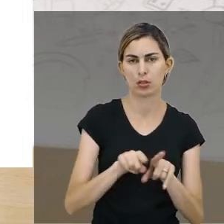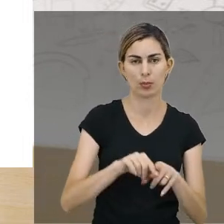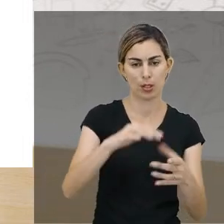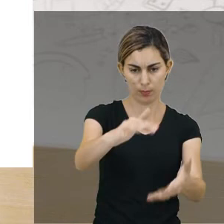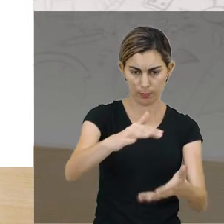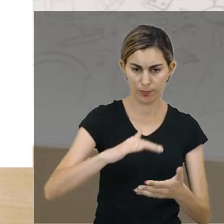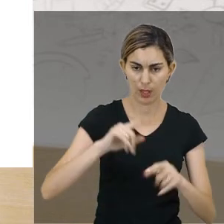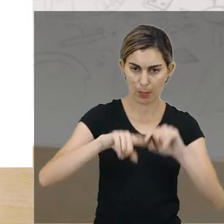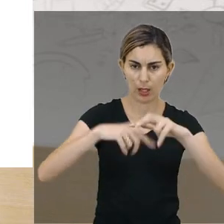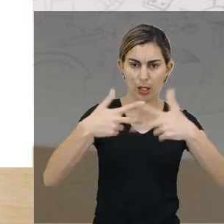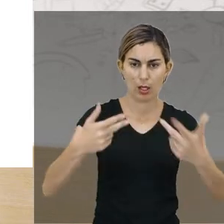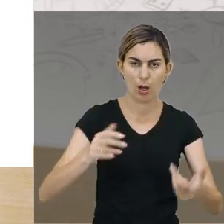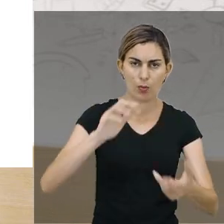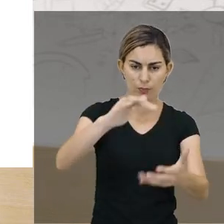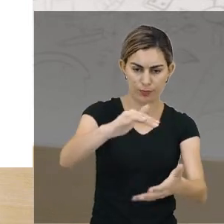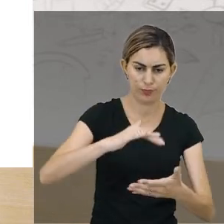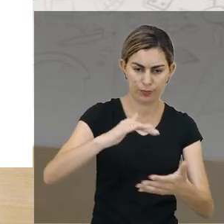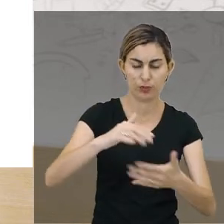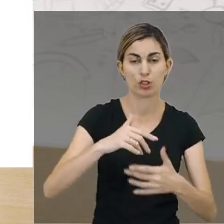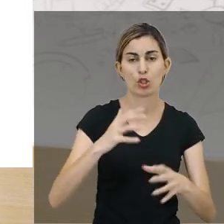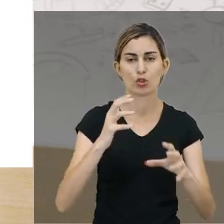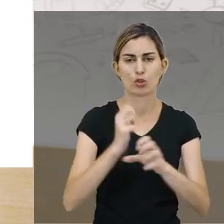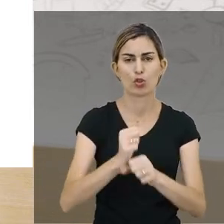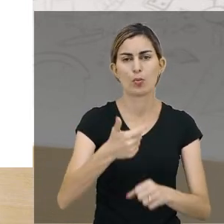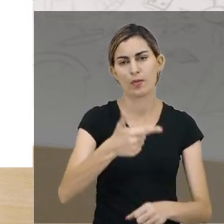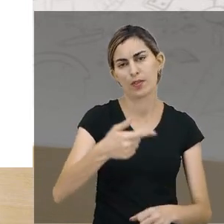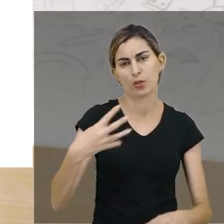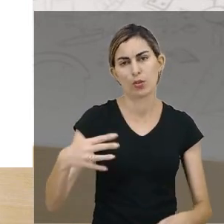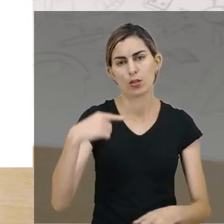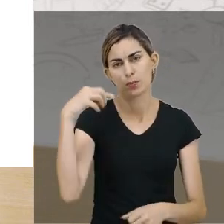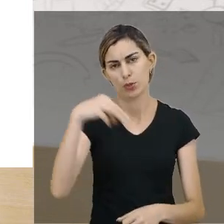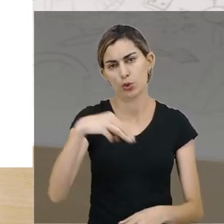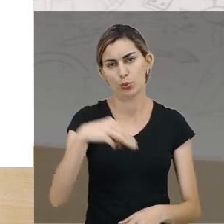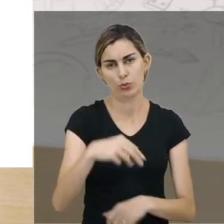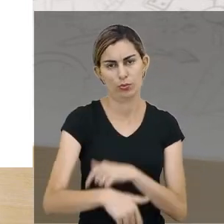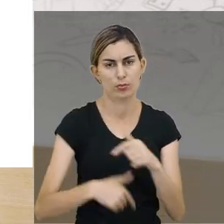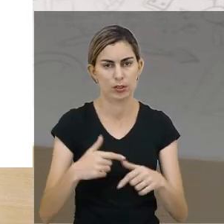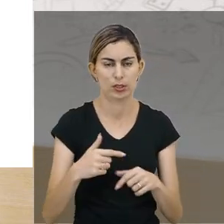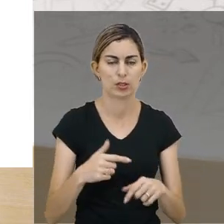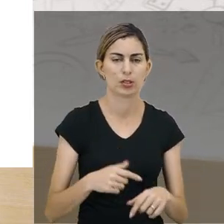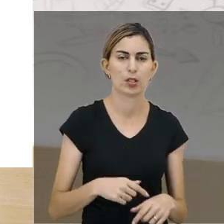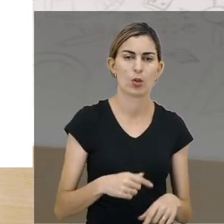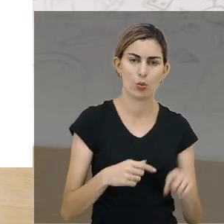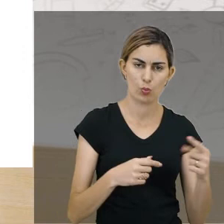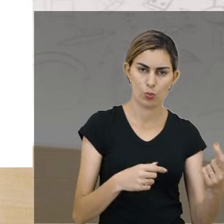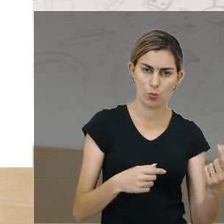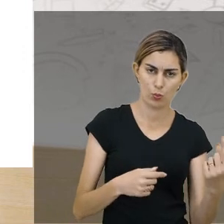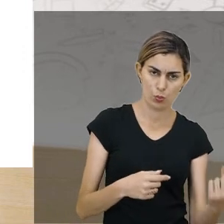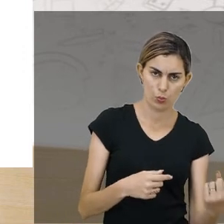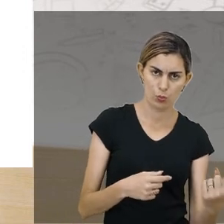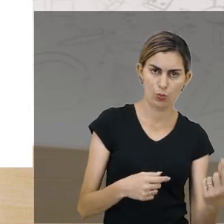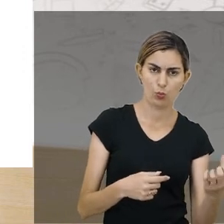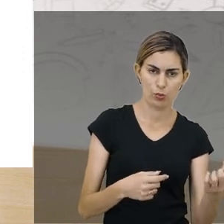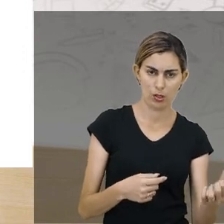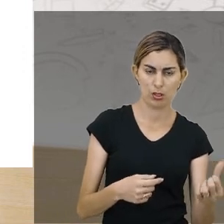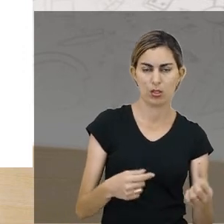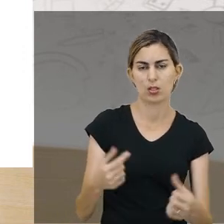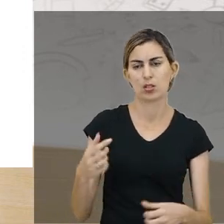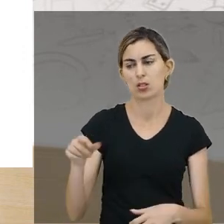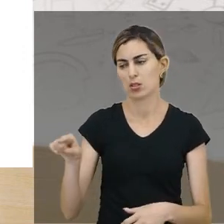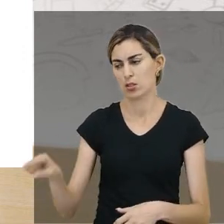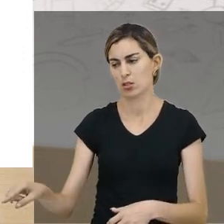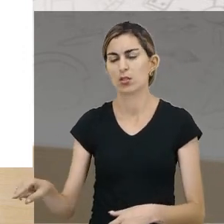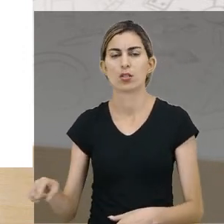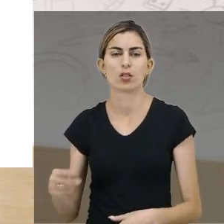retirada do material, totalizando 24 minutos no ponto 1. No ponto 2, são os 6 minutos que ele aguarda